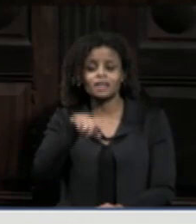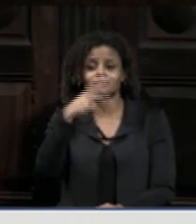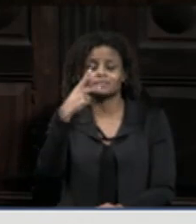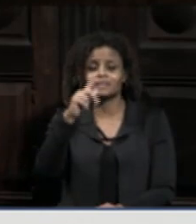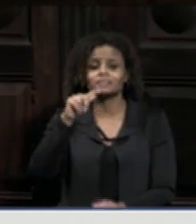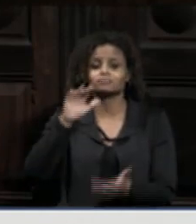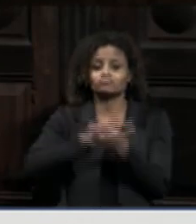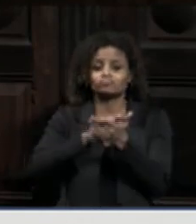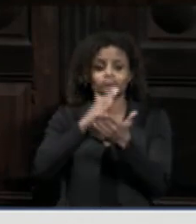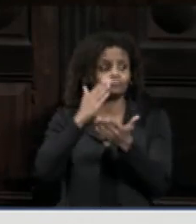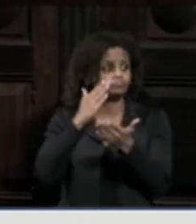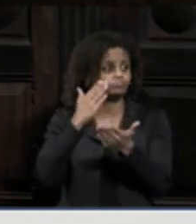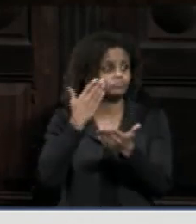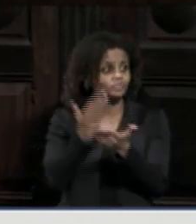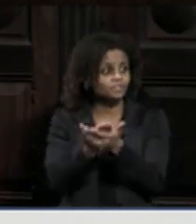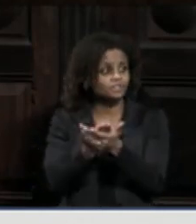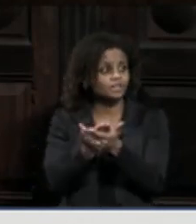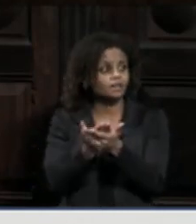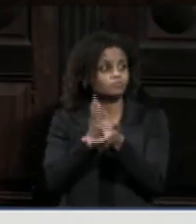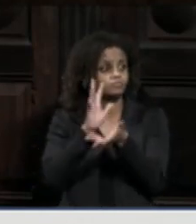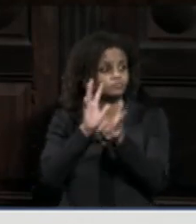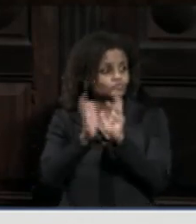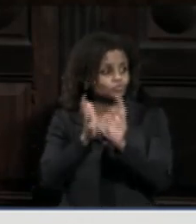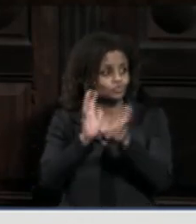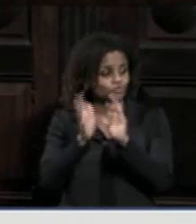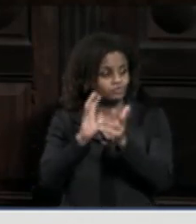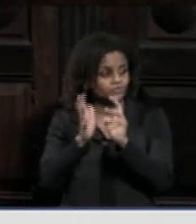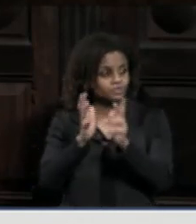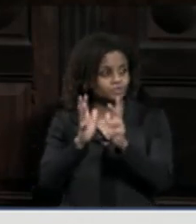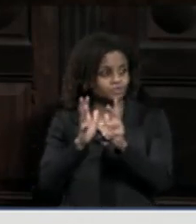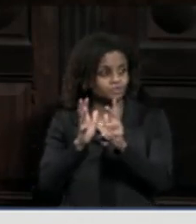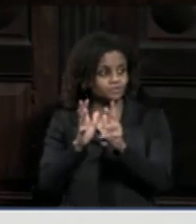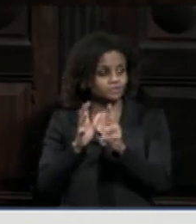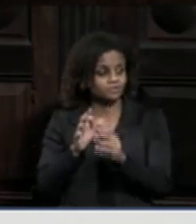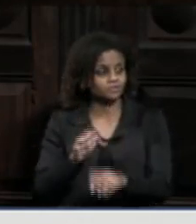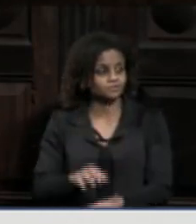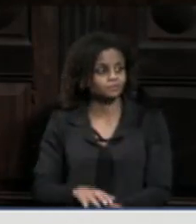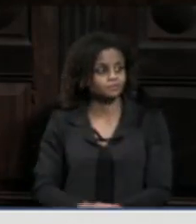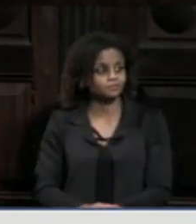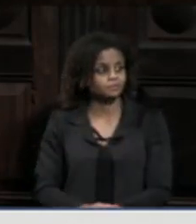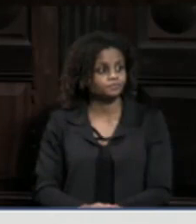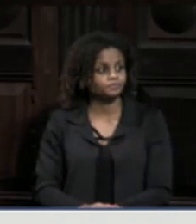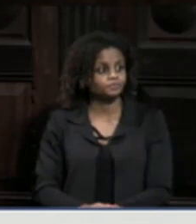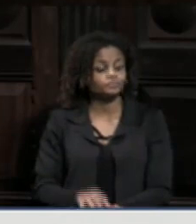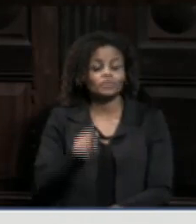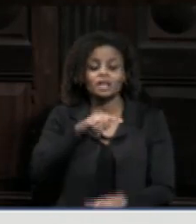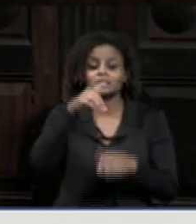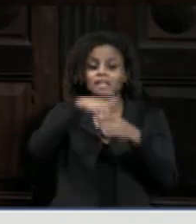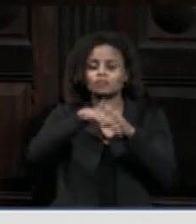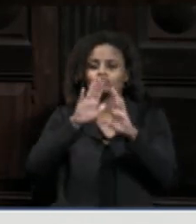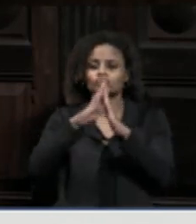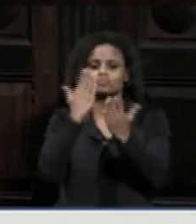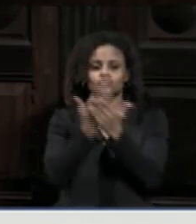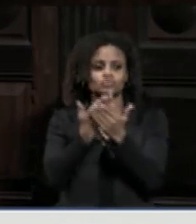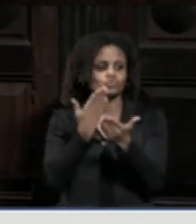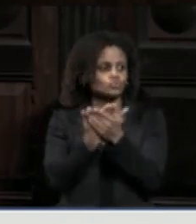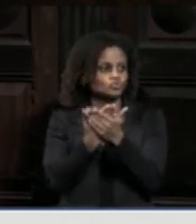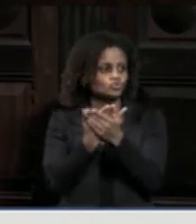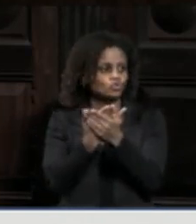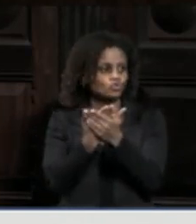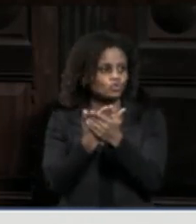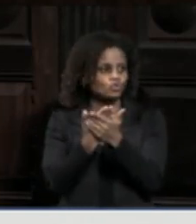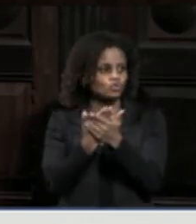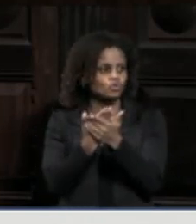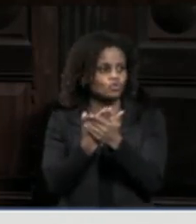fazem a interpretação em língua brasileira de sinais no âmbito das escolas que